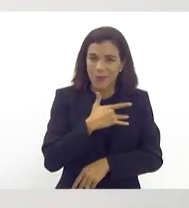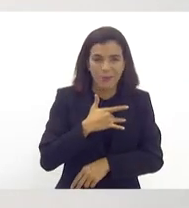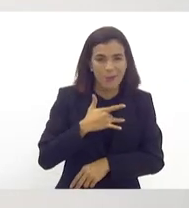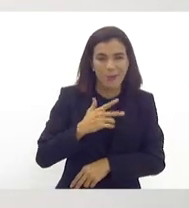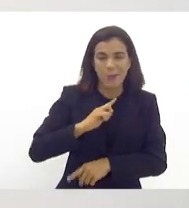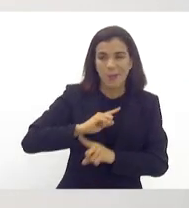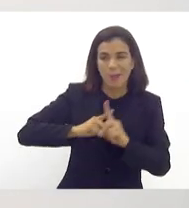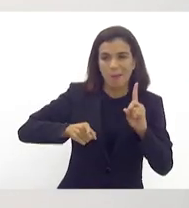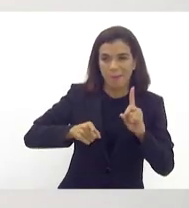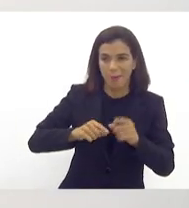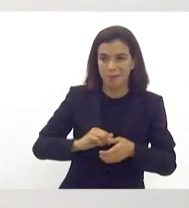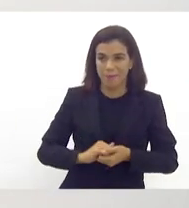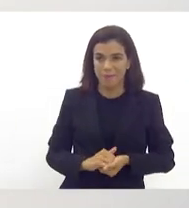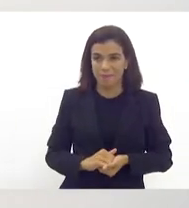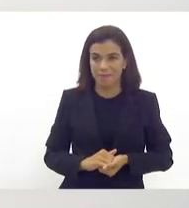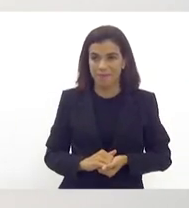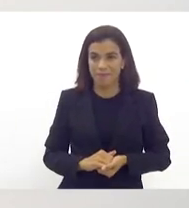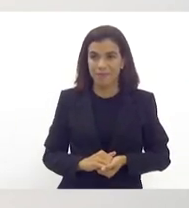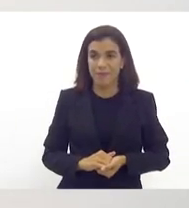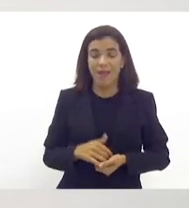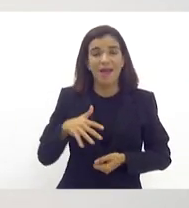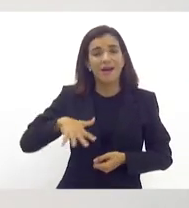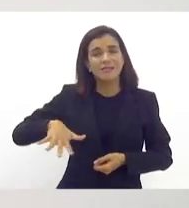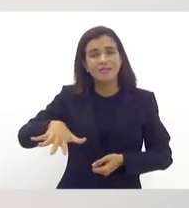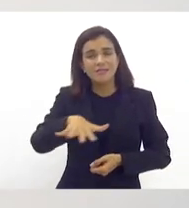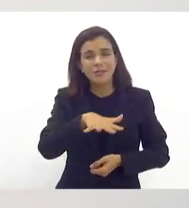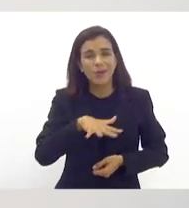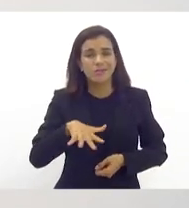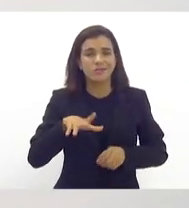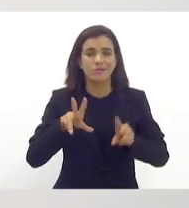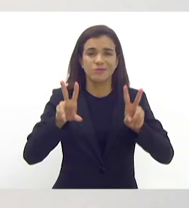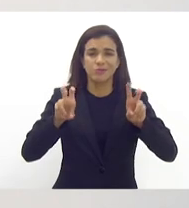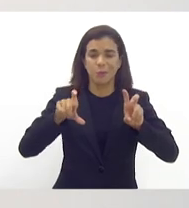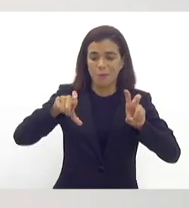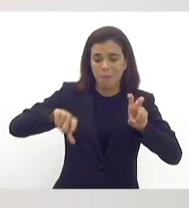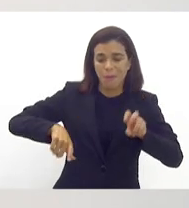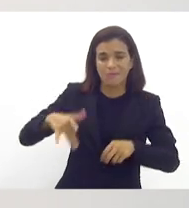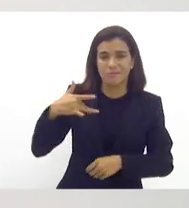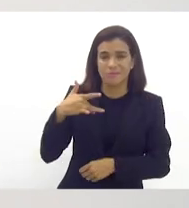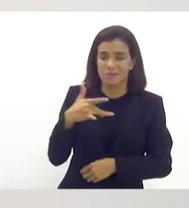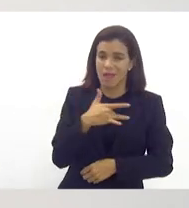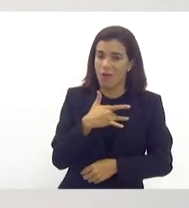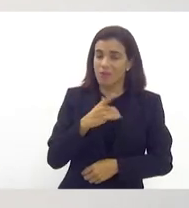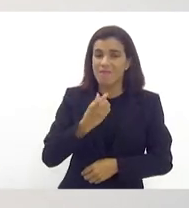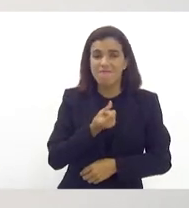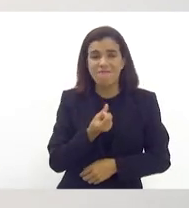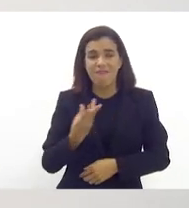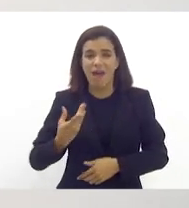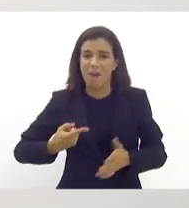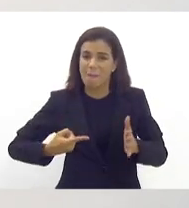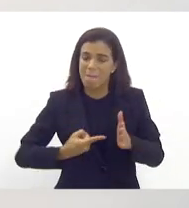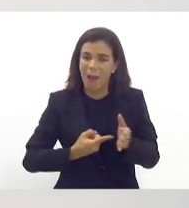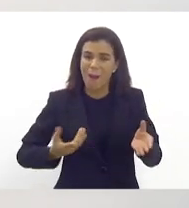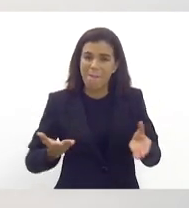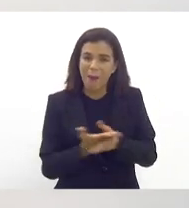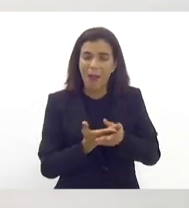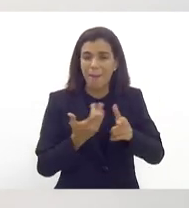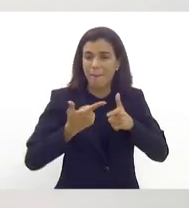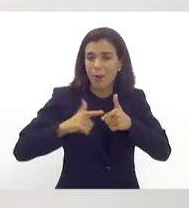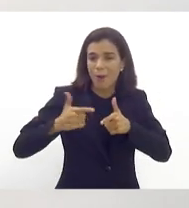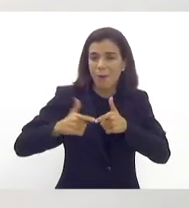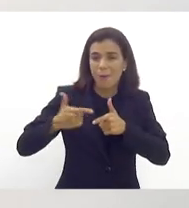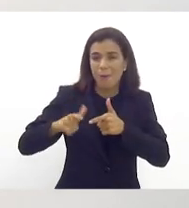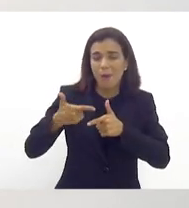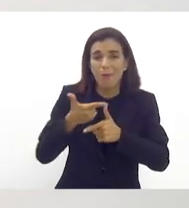Carmen Lúcia do STF essa situação de plano de saúde é uma situação que chega muito lá pra gente esses problemas de